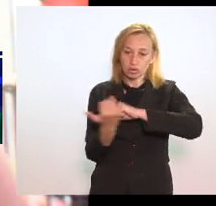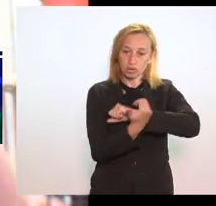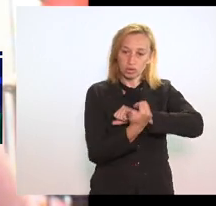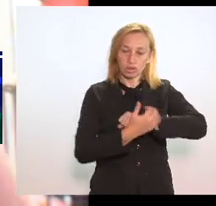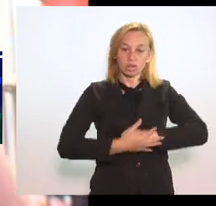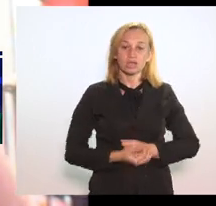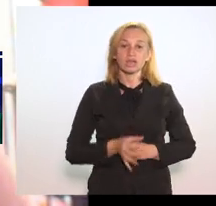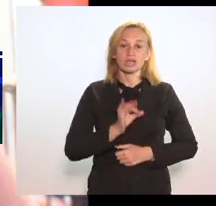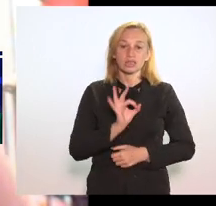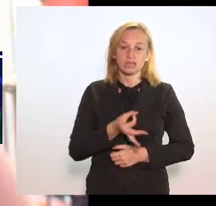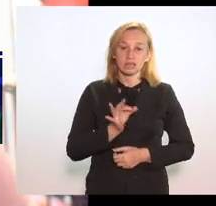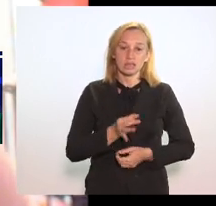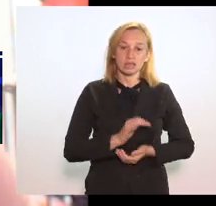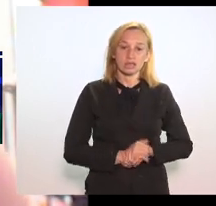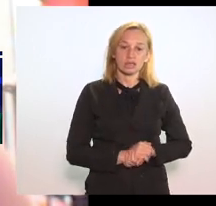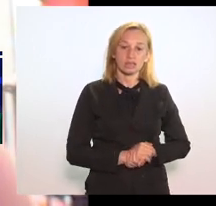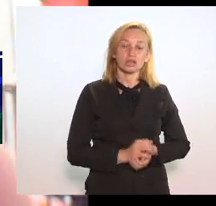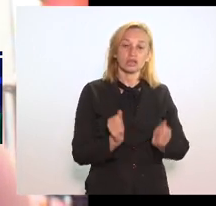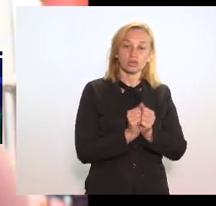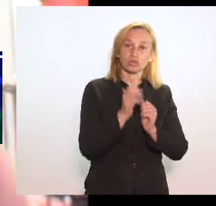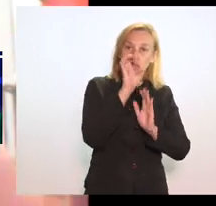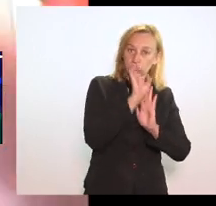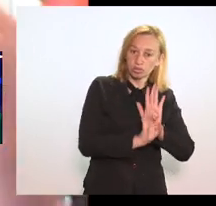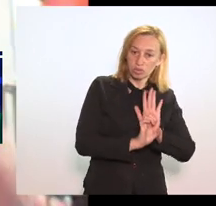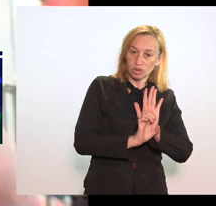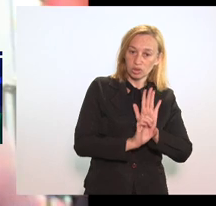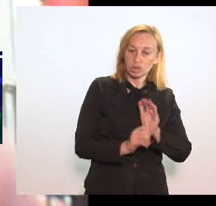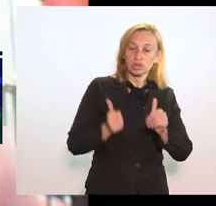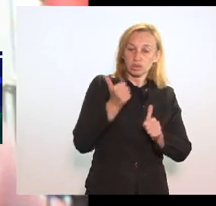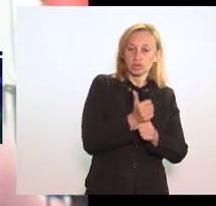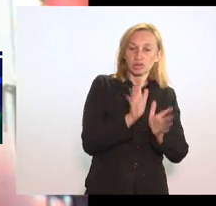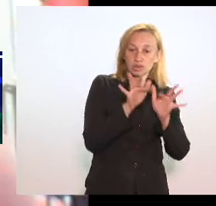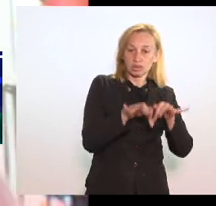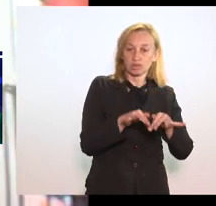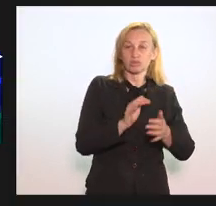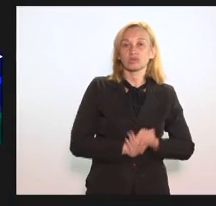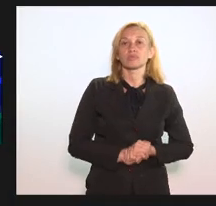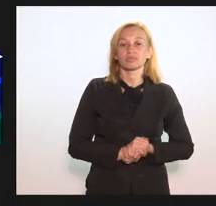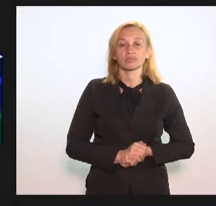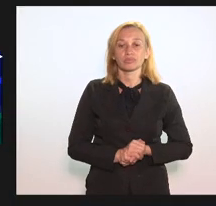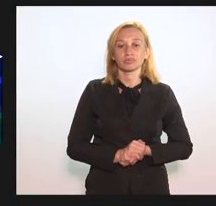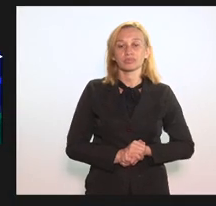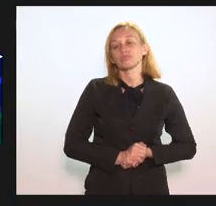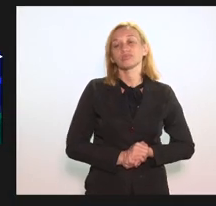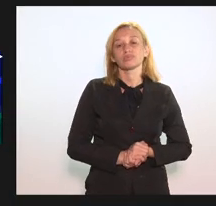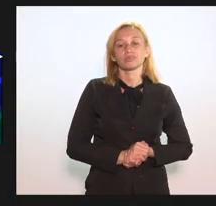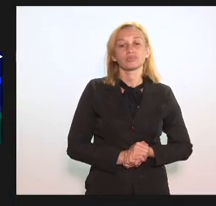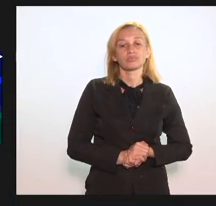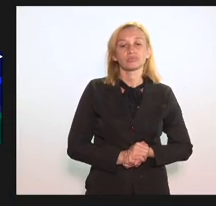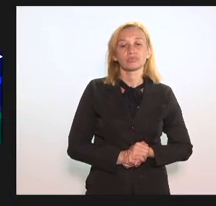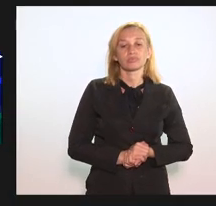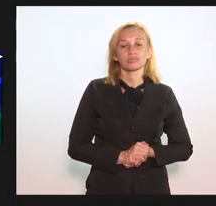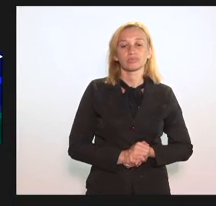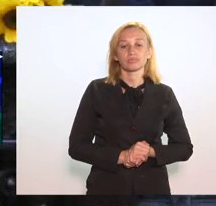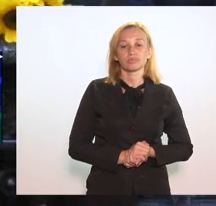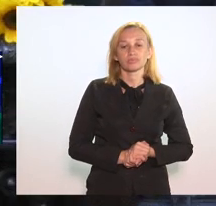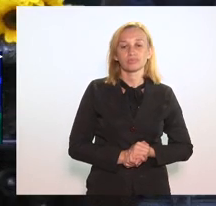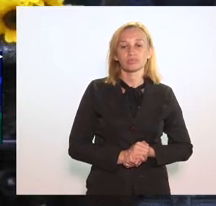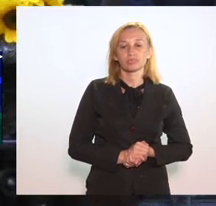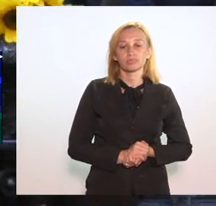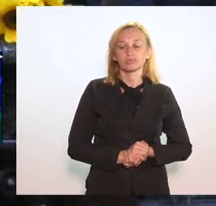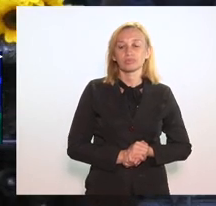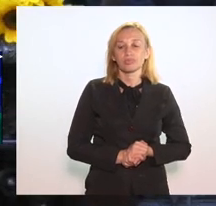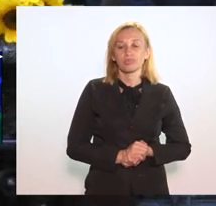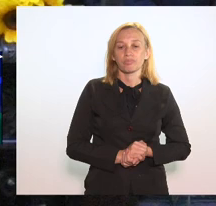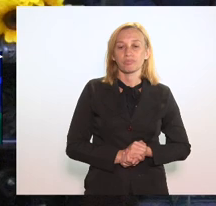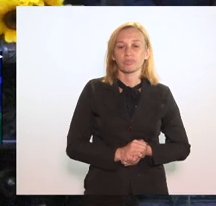nosso parecer é favorável com emendas concluindo por um substitutivo E aí e pela